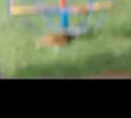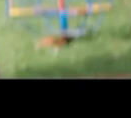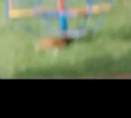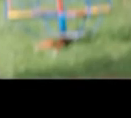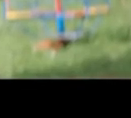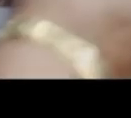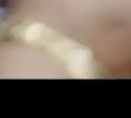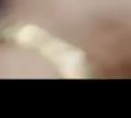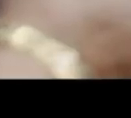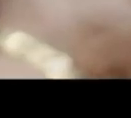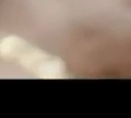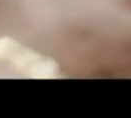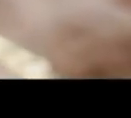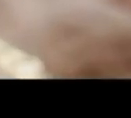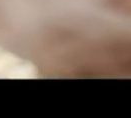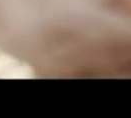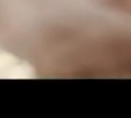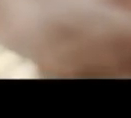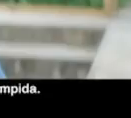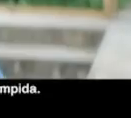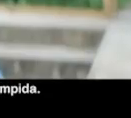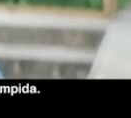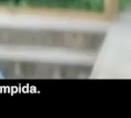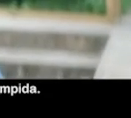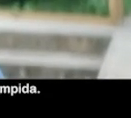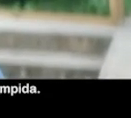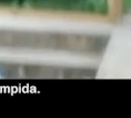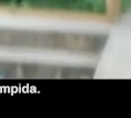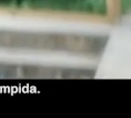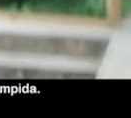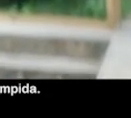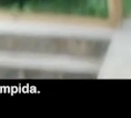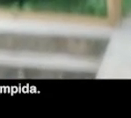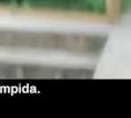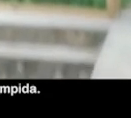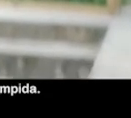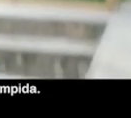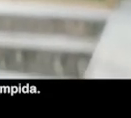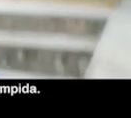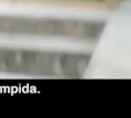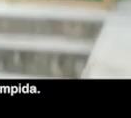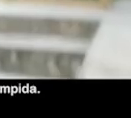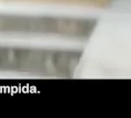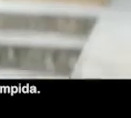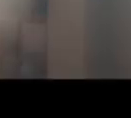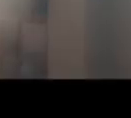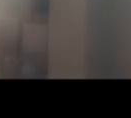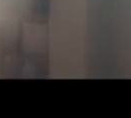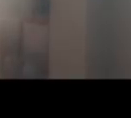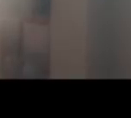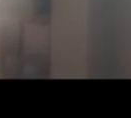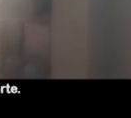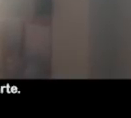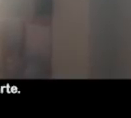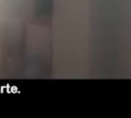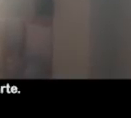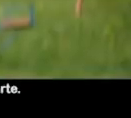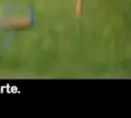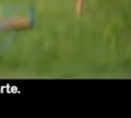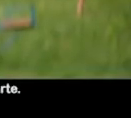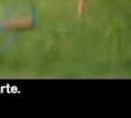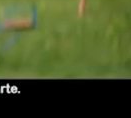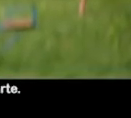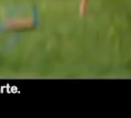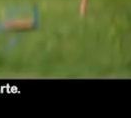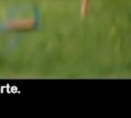simples enxaqueca. Os sonhos dela foram interrompidos, a vida dela foi interrompida. O perigo é